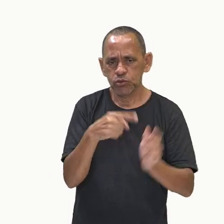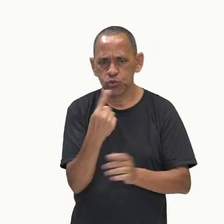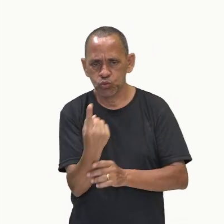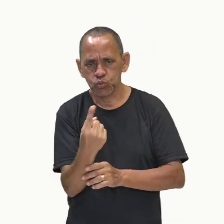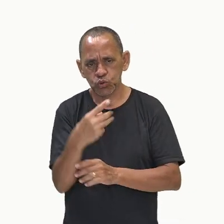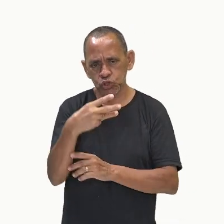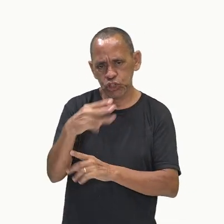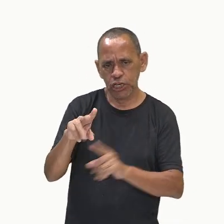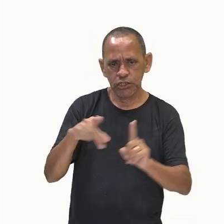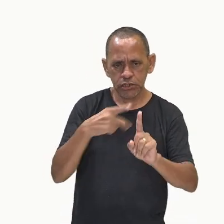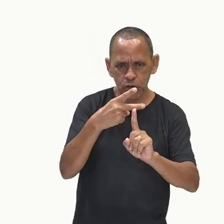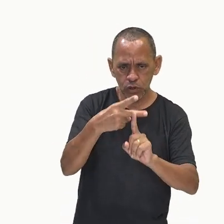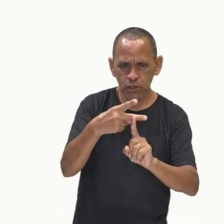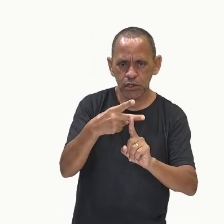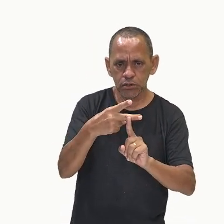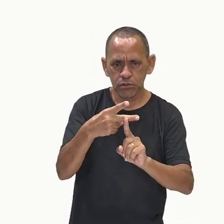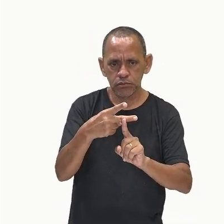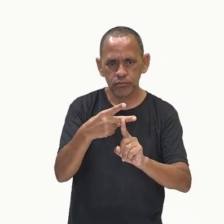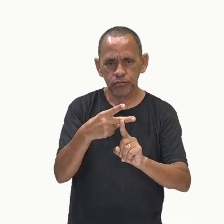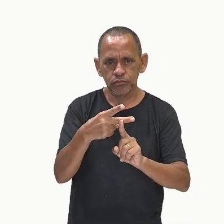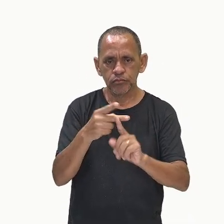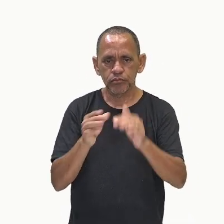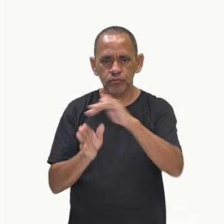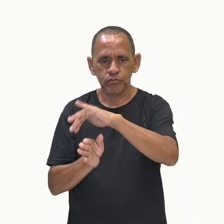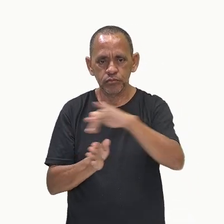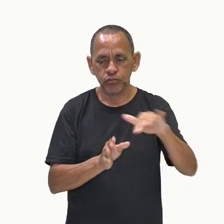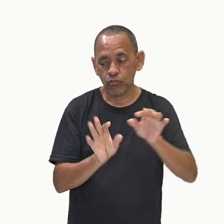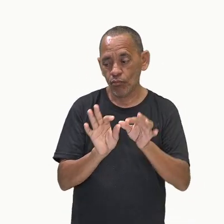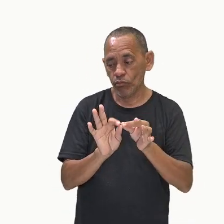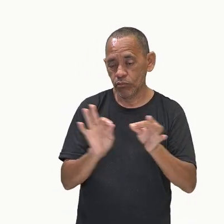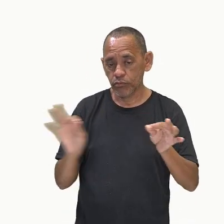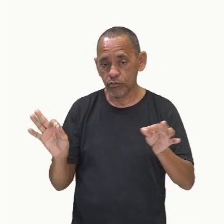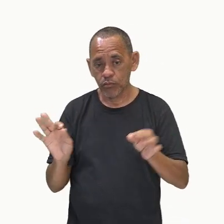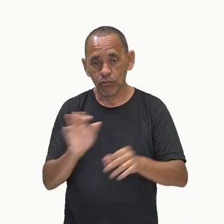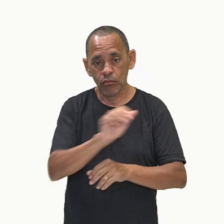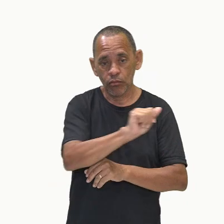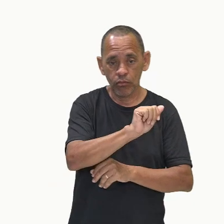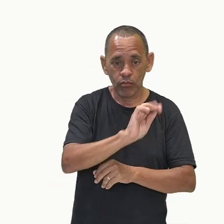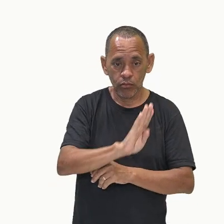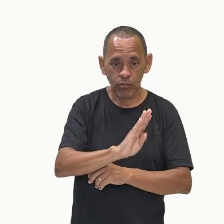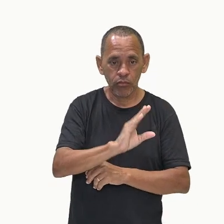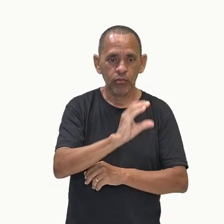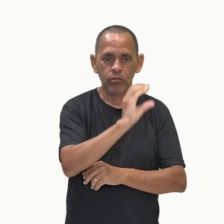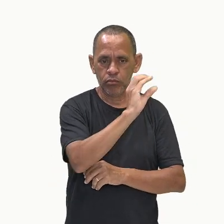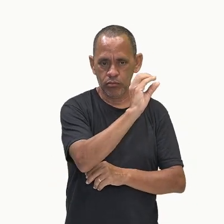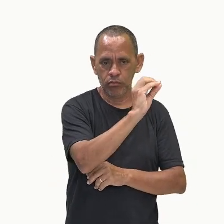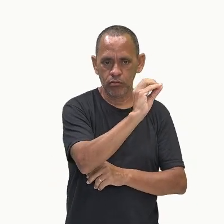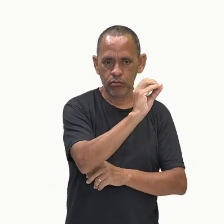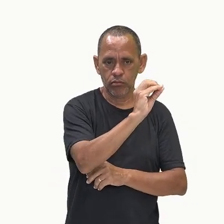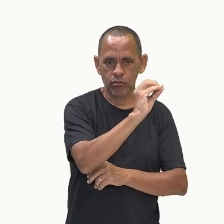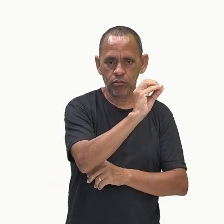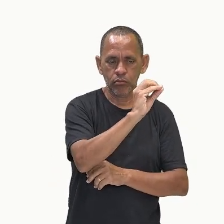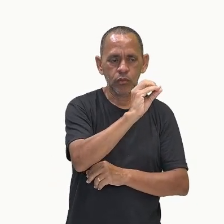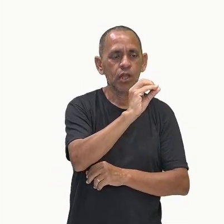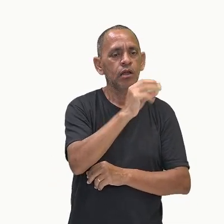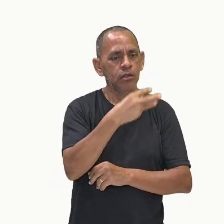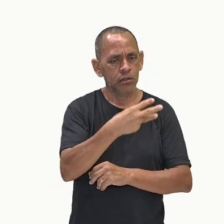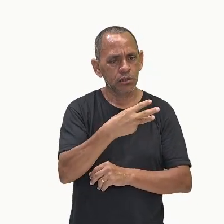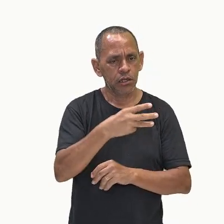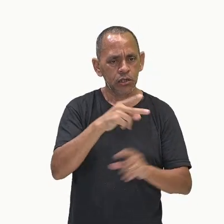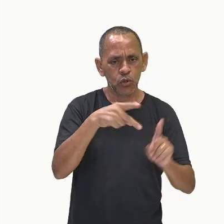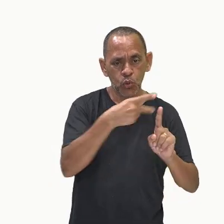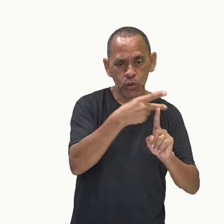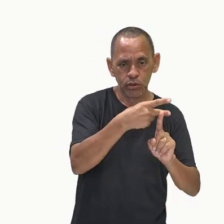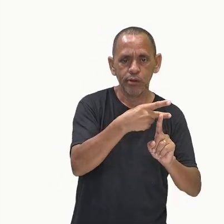1, 3. Então, a distância de AB vai ser igual a 0 ao quadrado, que é 0, e 3 ao quadrado, que é 9. Então,